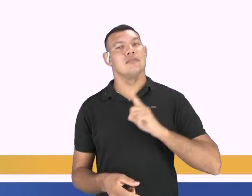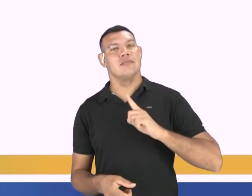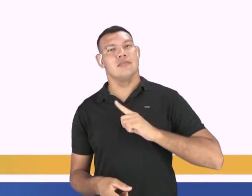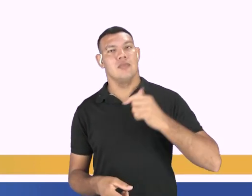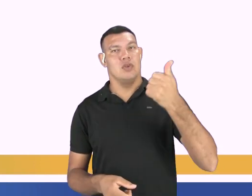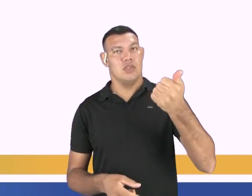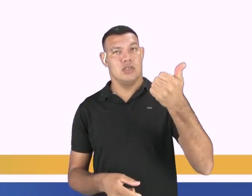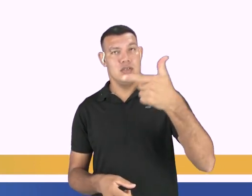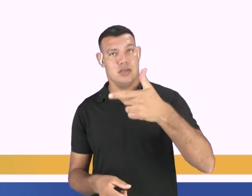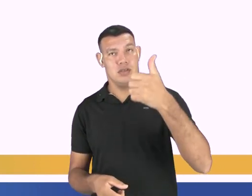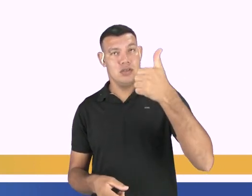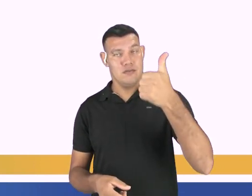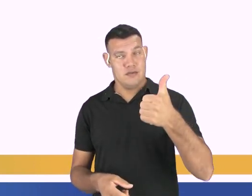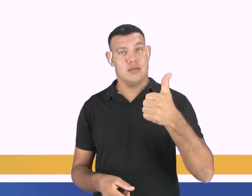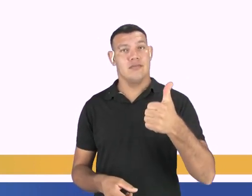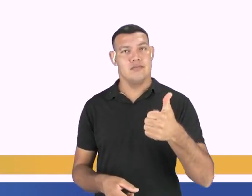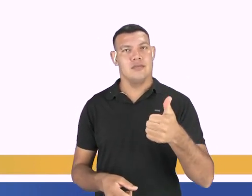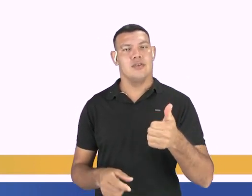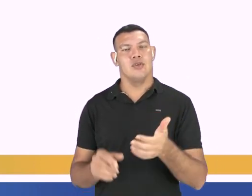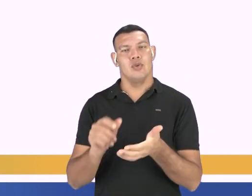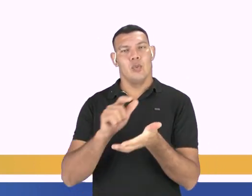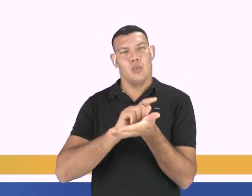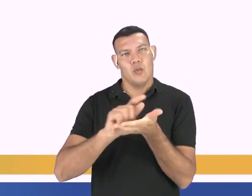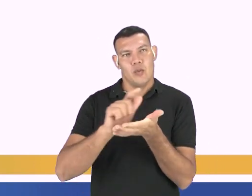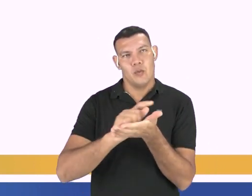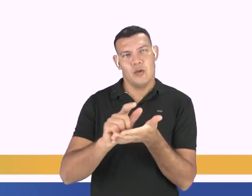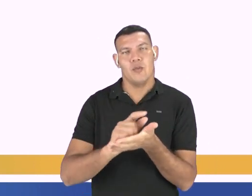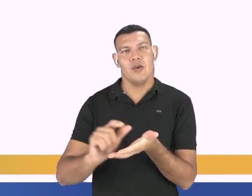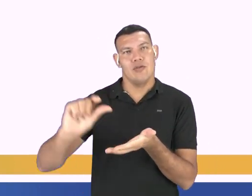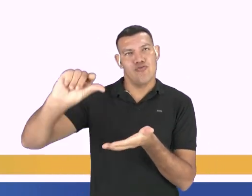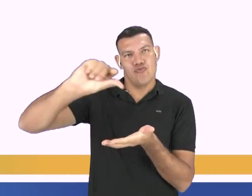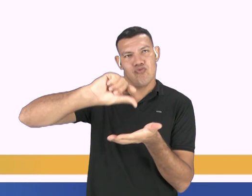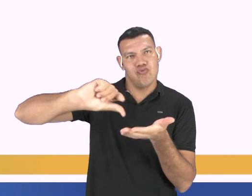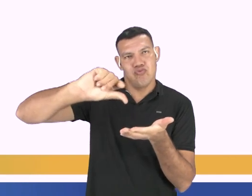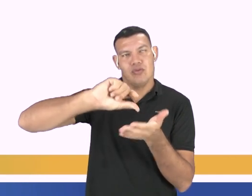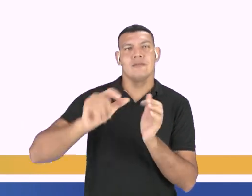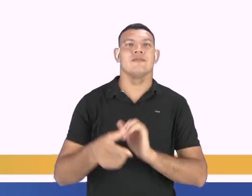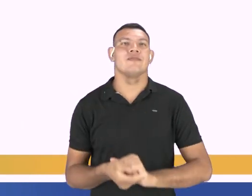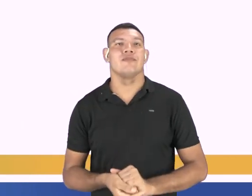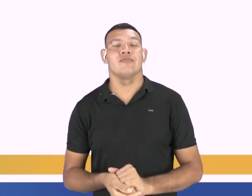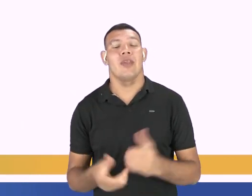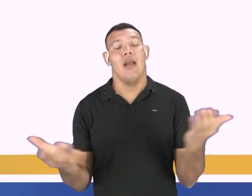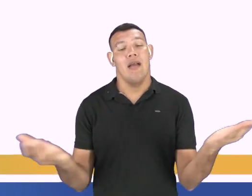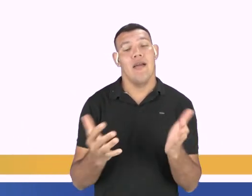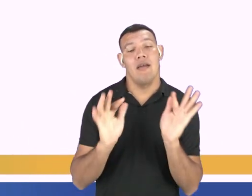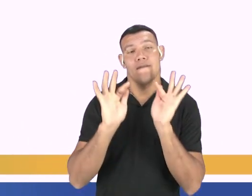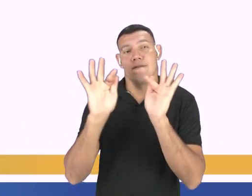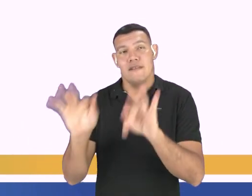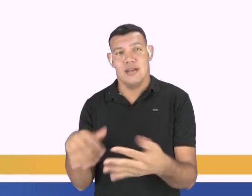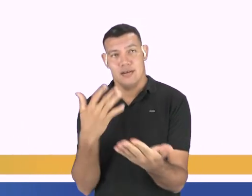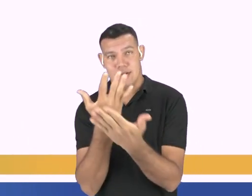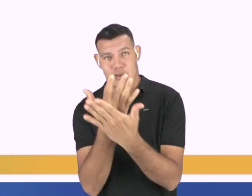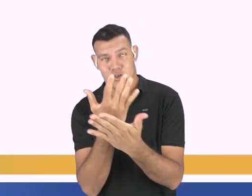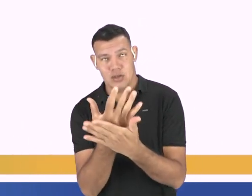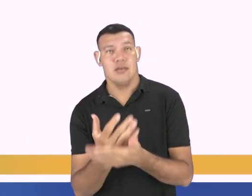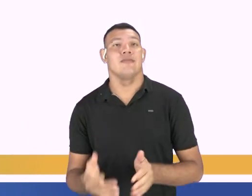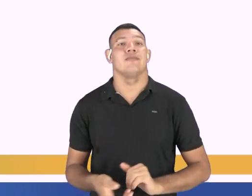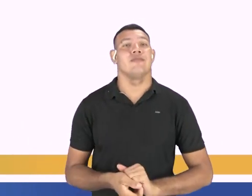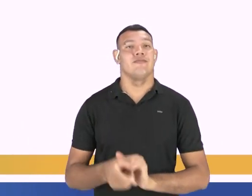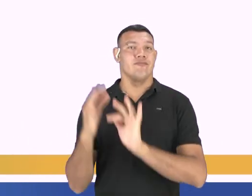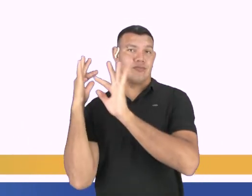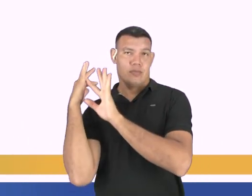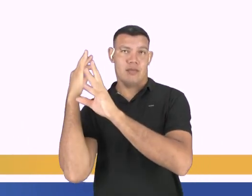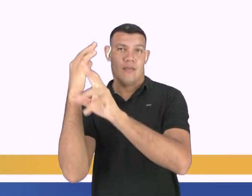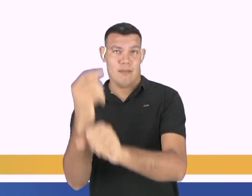detergentes. Muito bem. Então, com isso, né, nós finalizamos a nossa aula. Na aula de hoje, nós retomamos